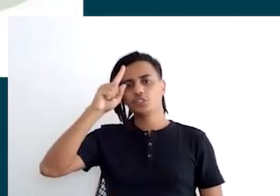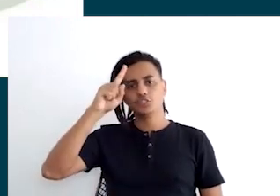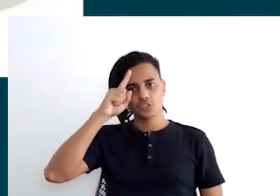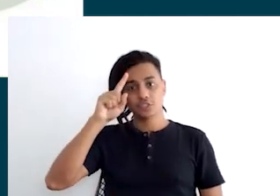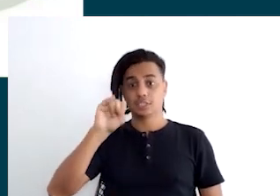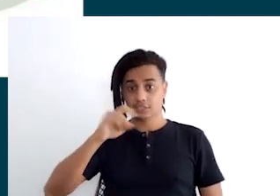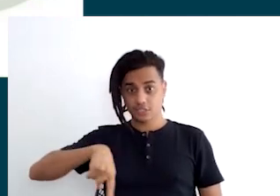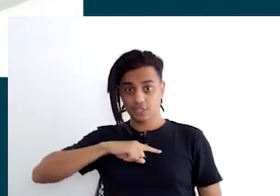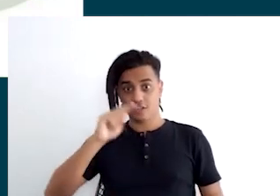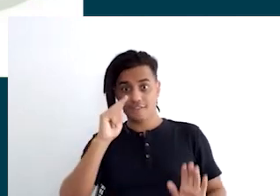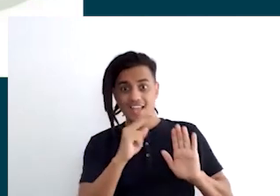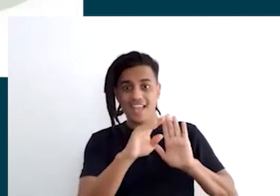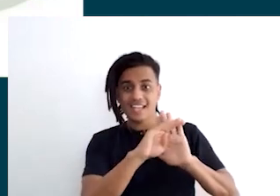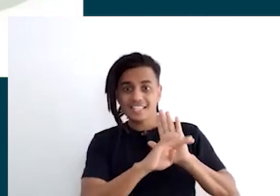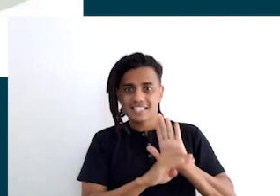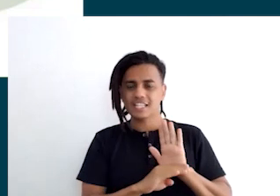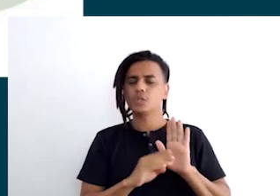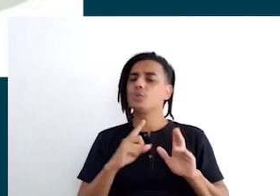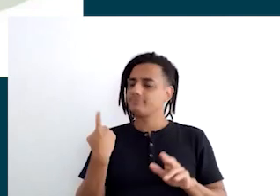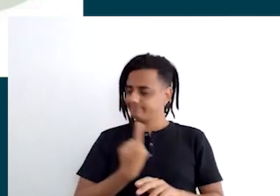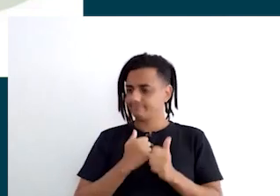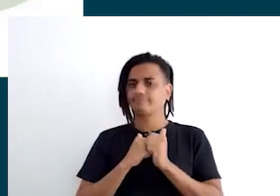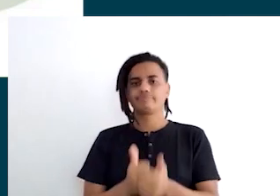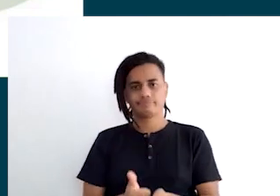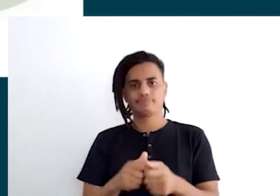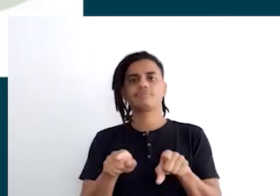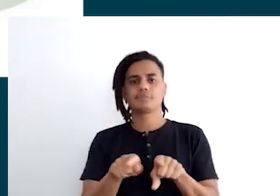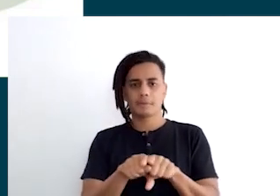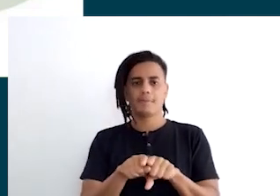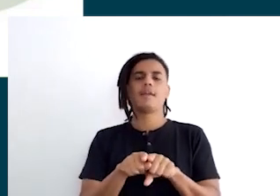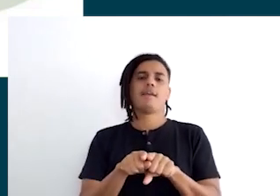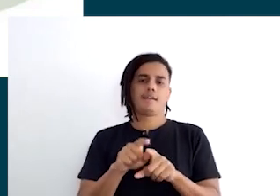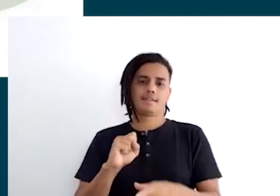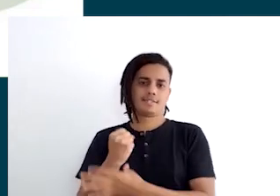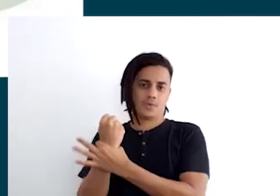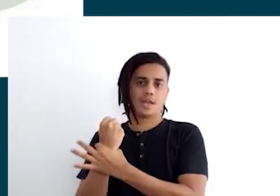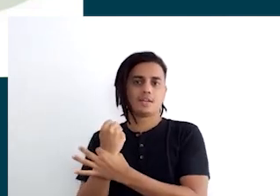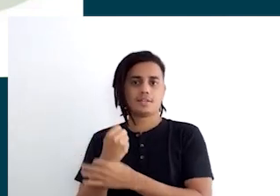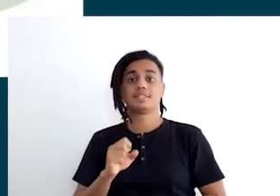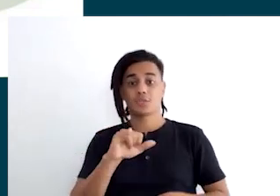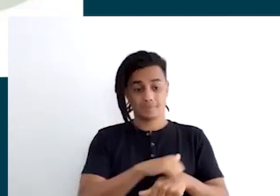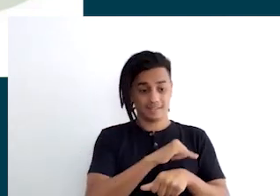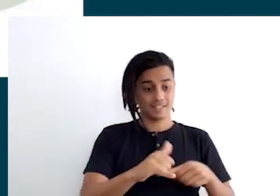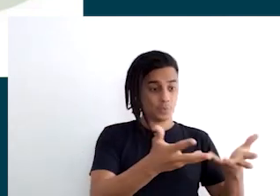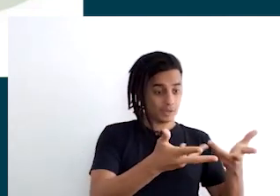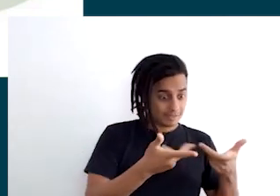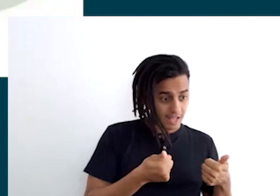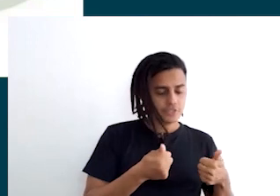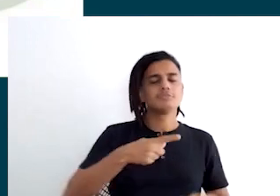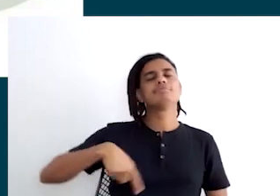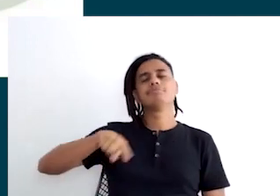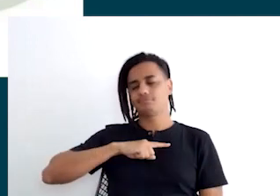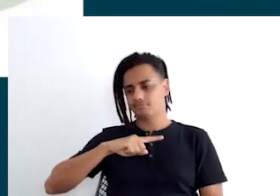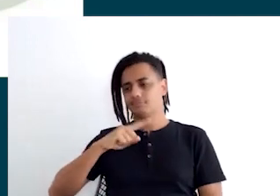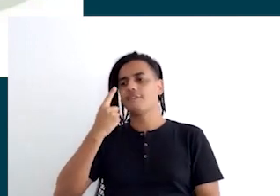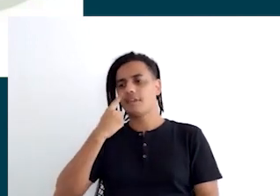que a gente também consulta infraestrutura, a gente também vai consultar segurança. Quando a gente está falando de estratégia de qualidade, a gente também vai colocar segurança dentro da